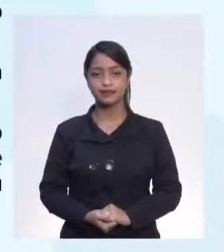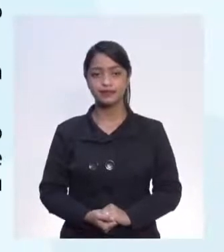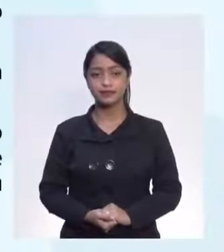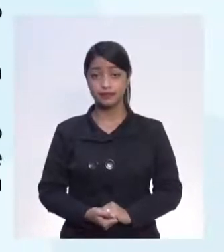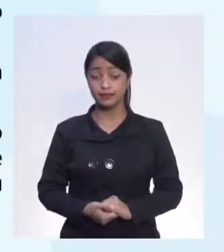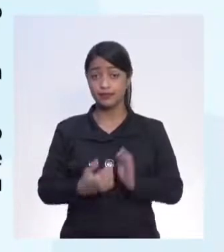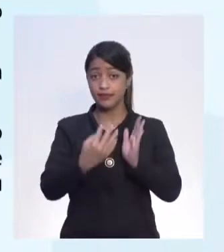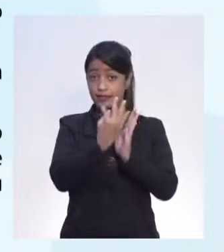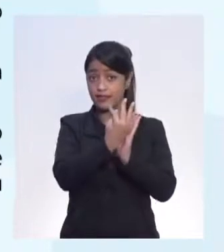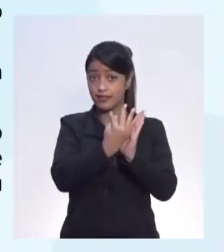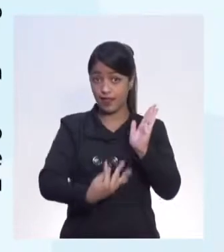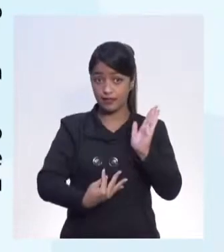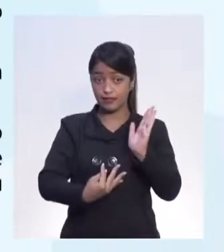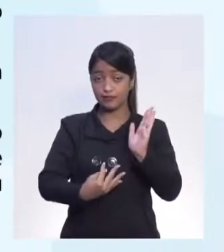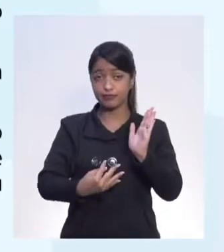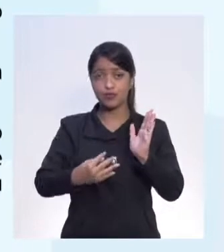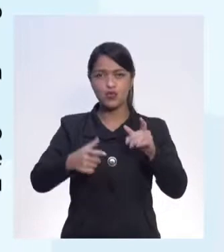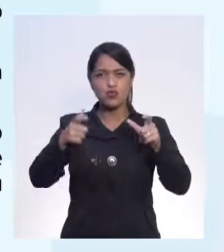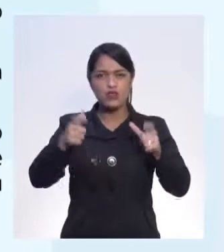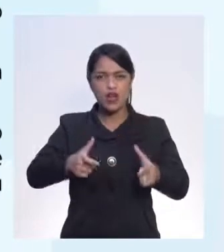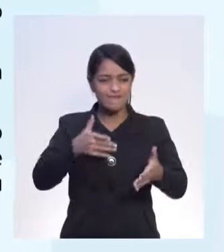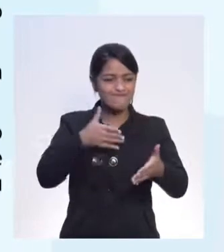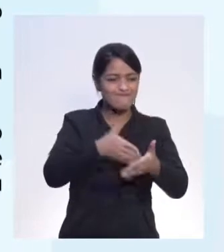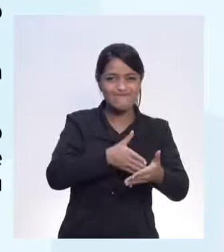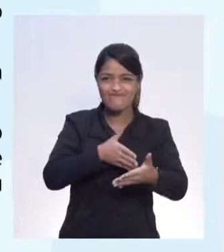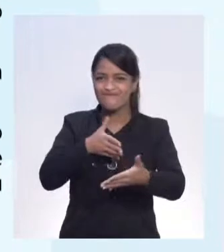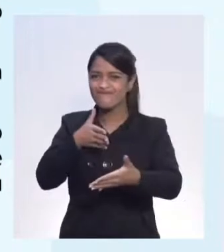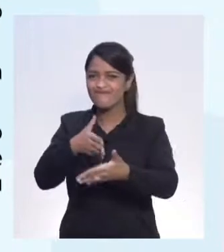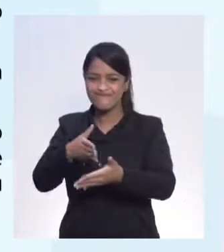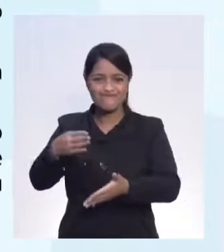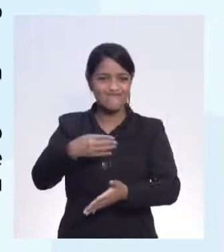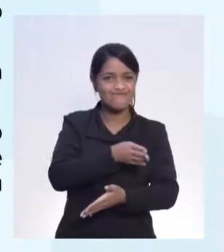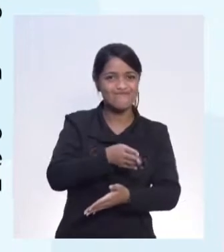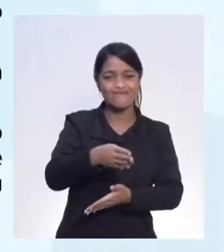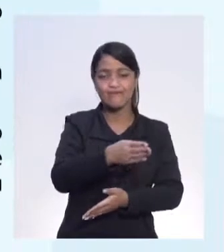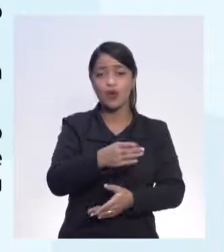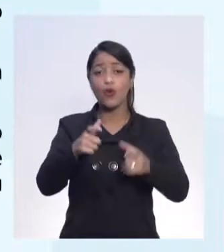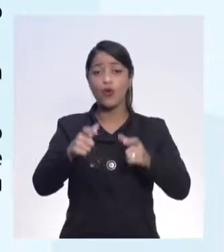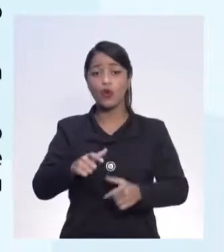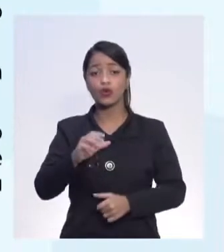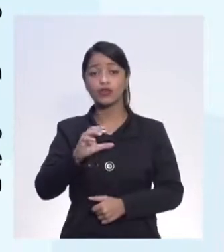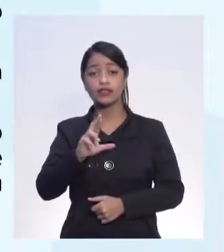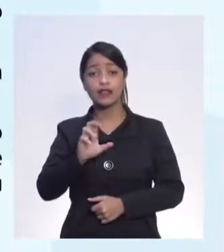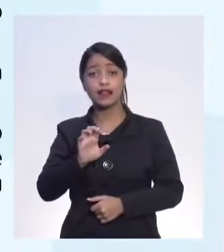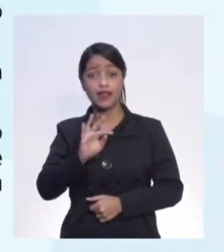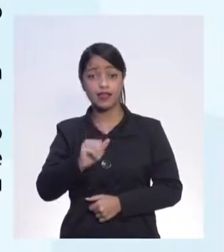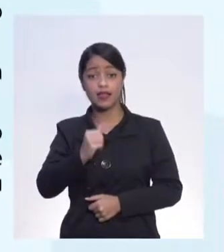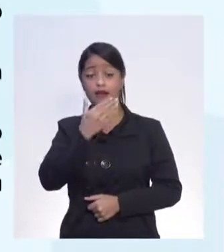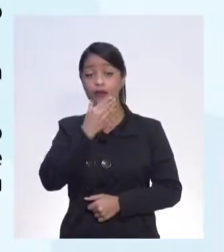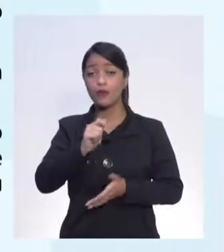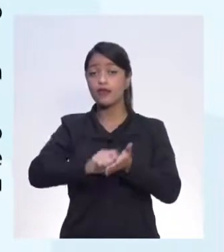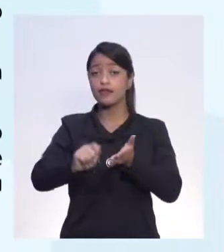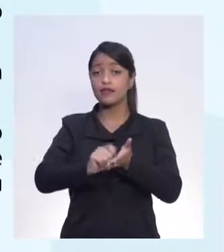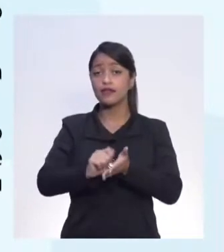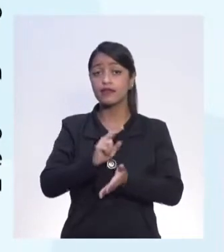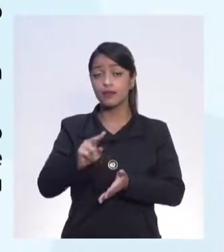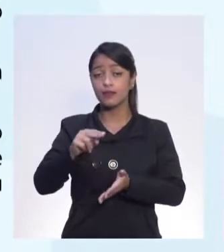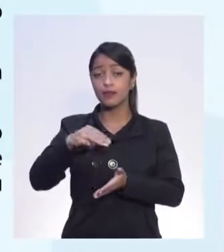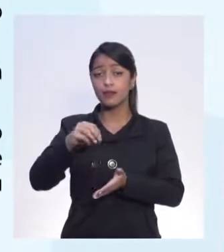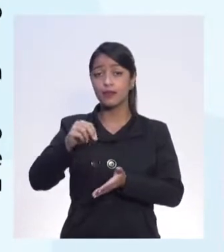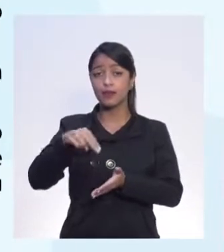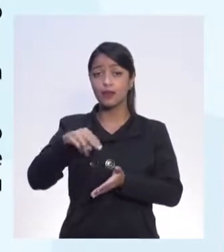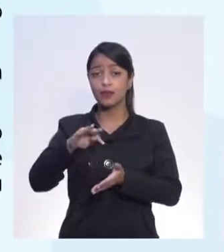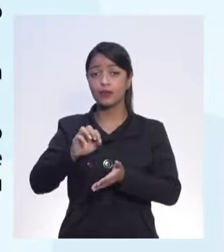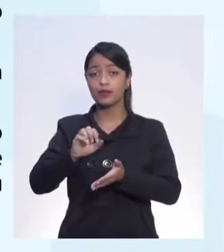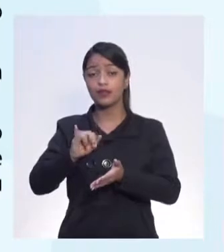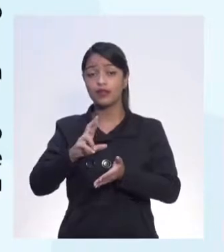Leitura do texto No Labirinto de Creta, de Monteiro Lobato, publicado no livro O Minotauro,